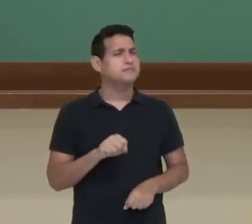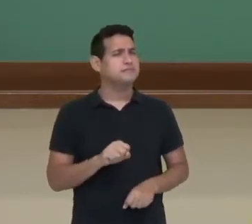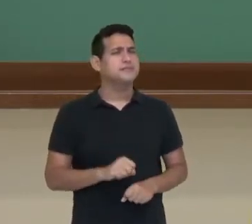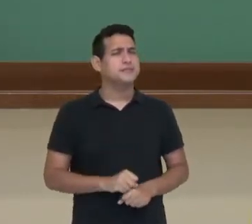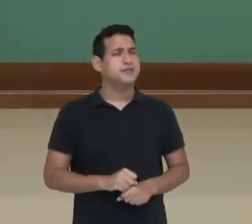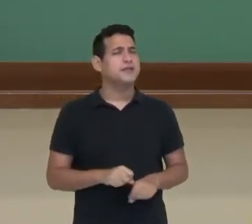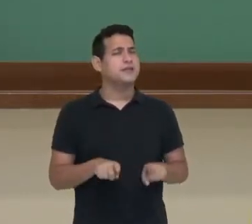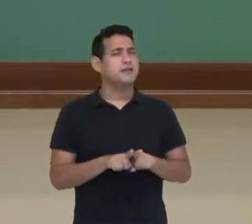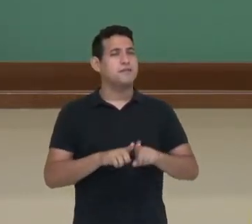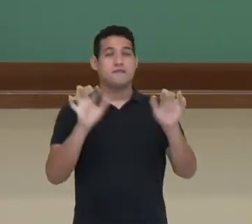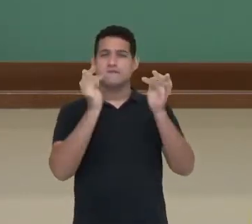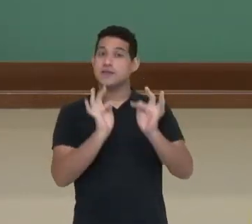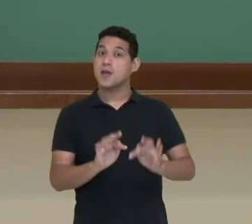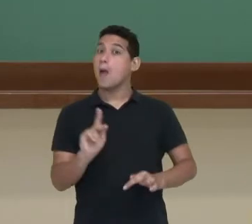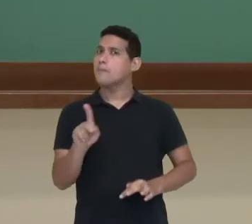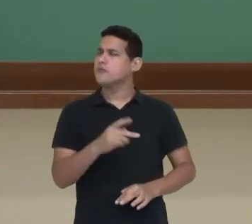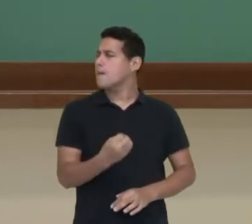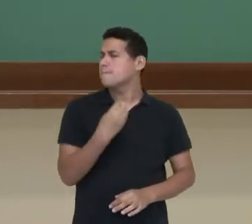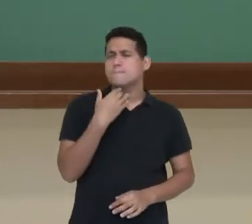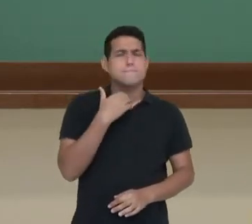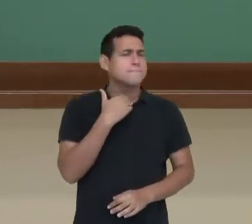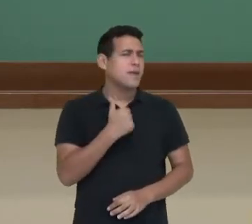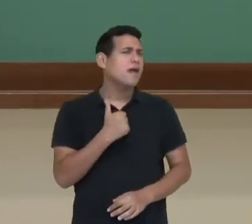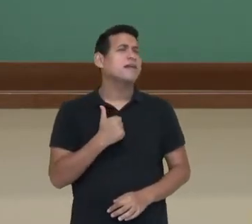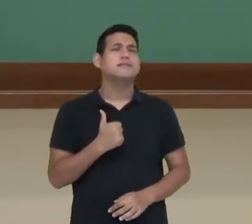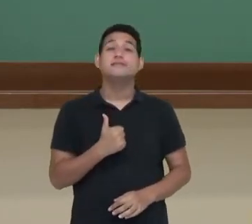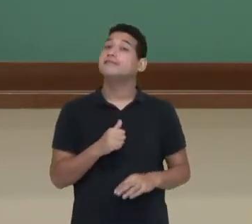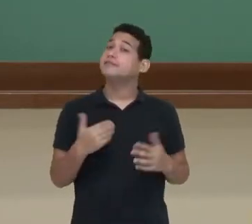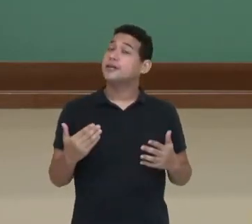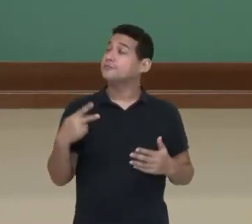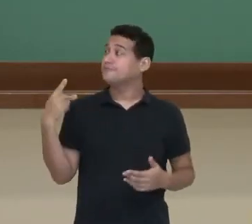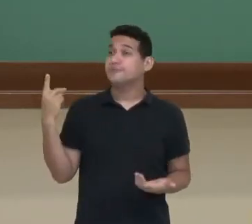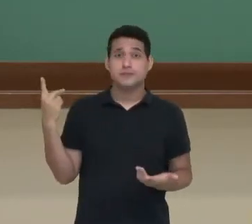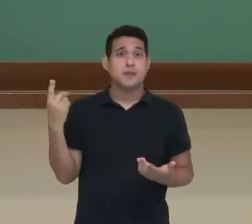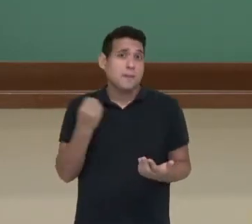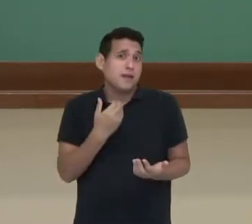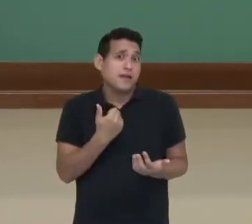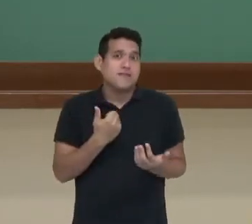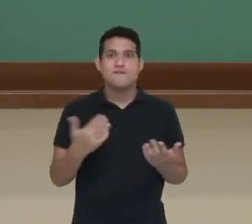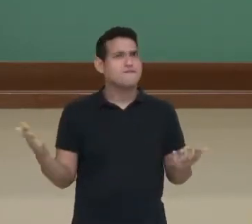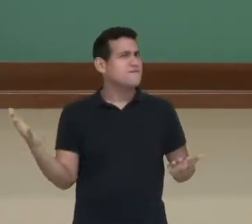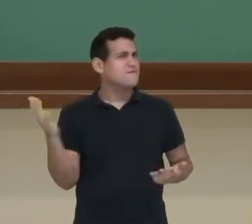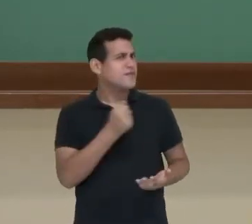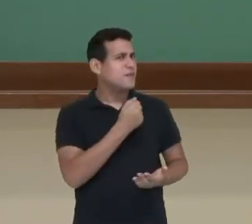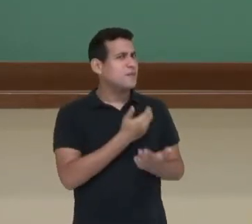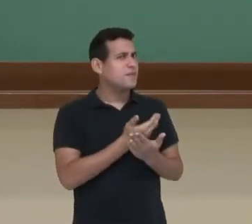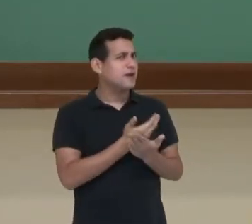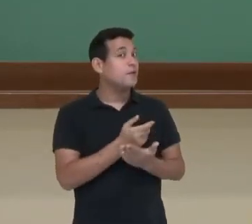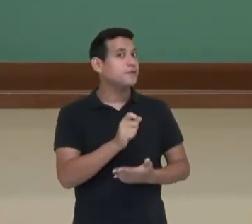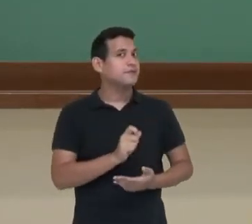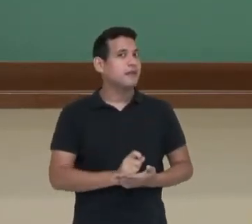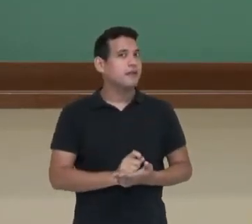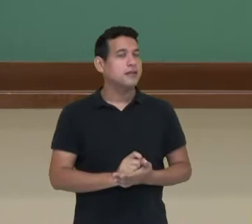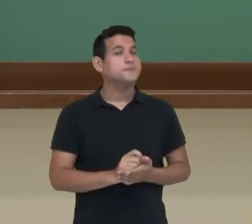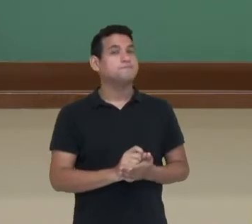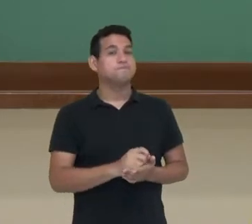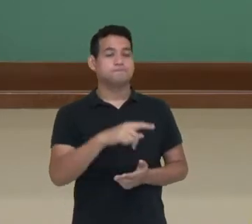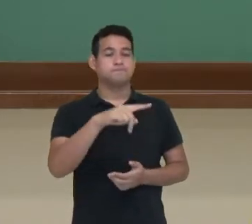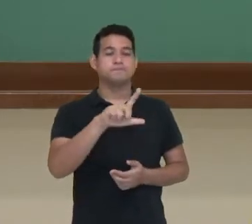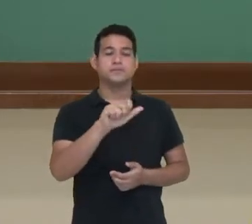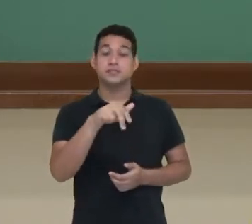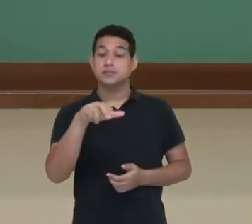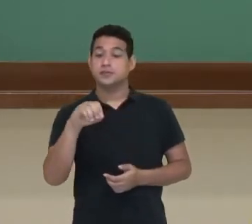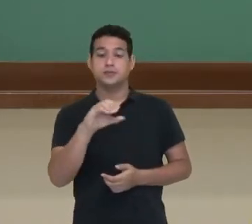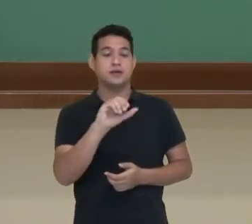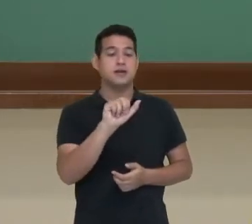estejam também. A prof está bem, então se estamos ambos bem, vamos para mais uma aula no plano cartesiano?